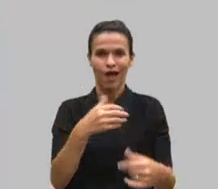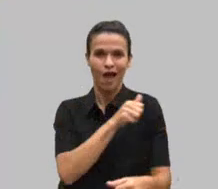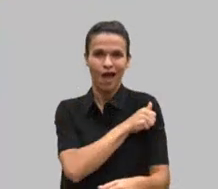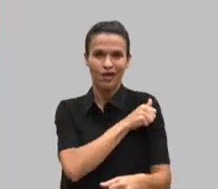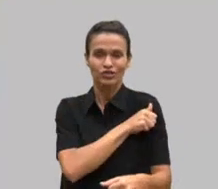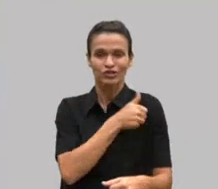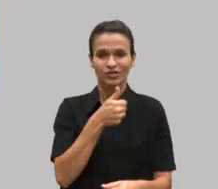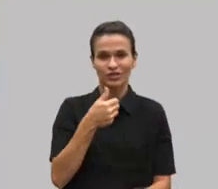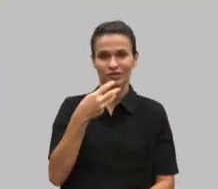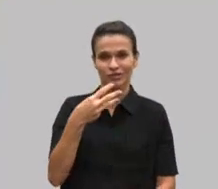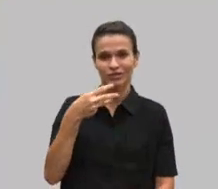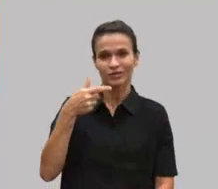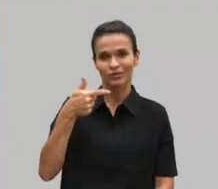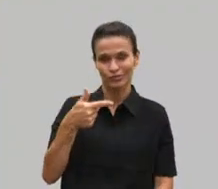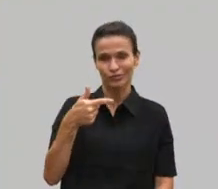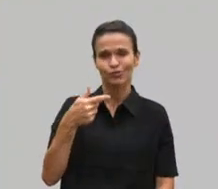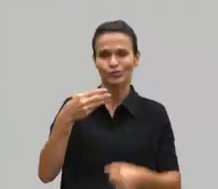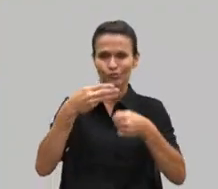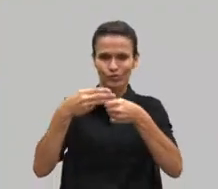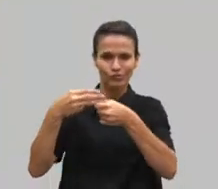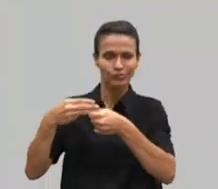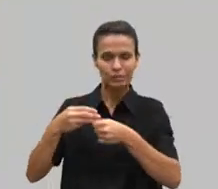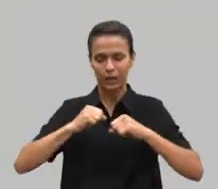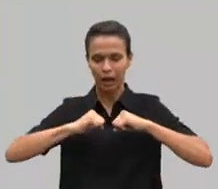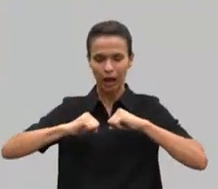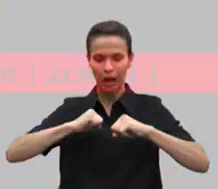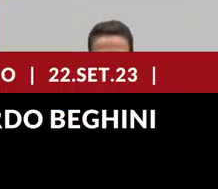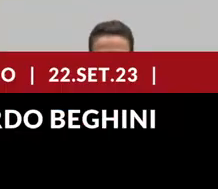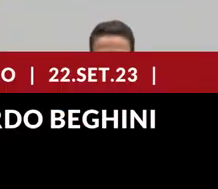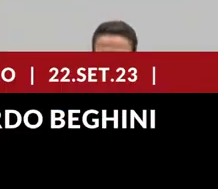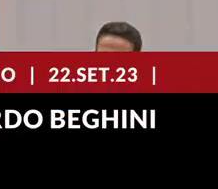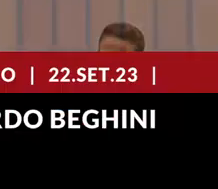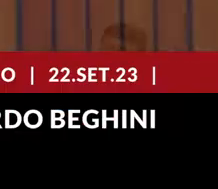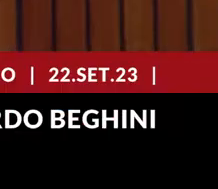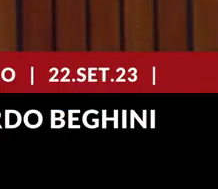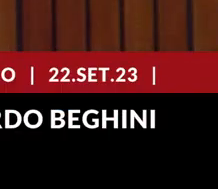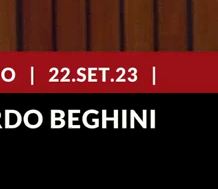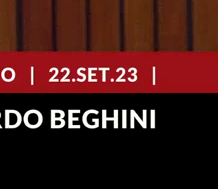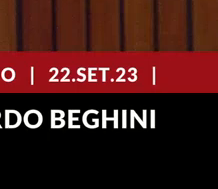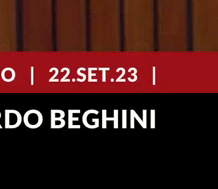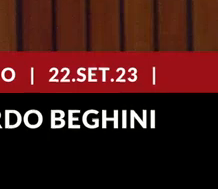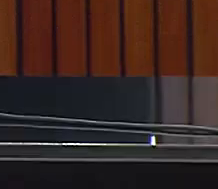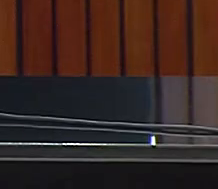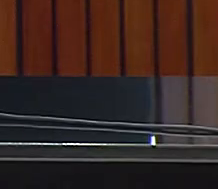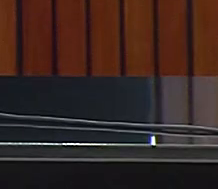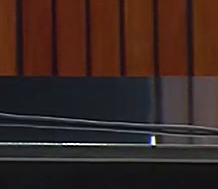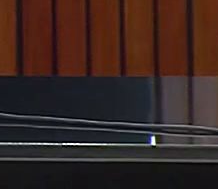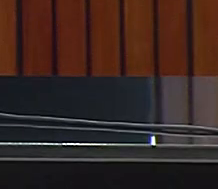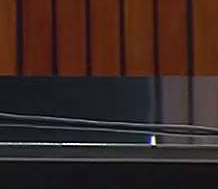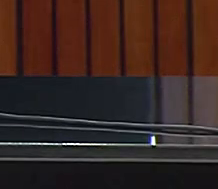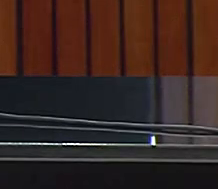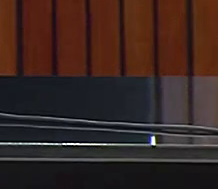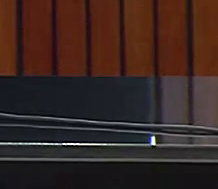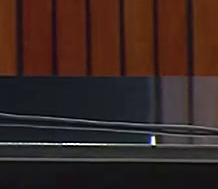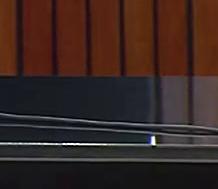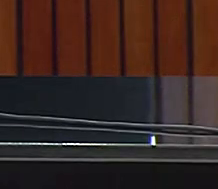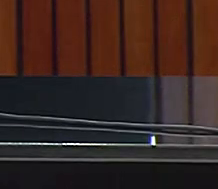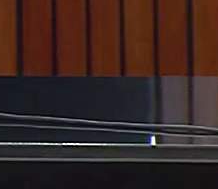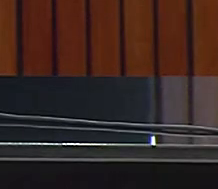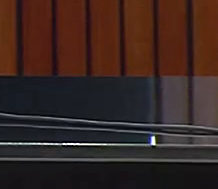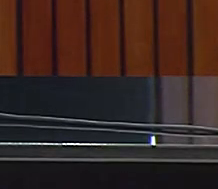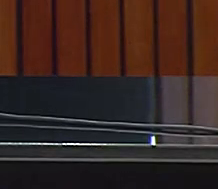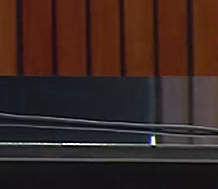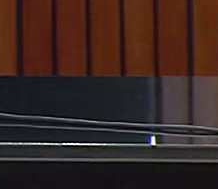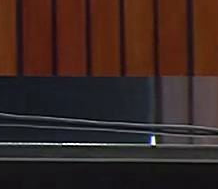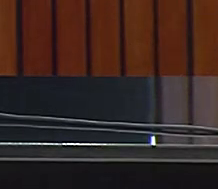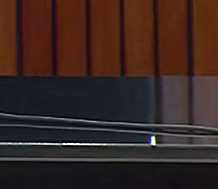municípios que debateram ao longo do ano tema jovem e mercado de trabalho a gente vê a mesa está